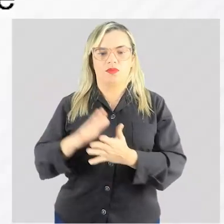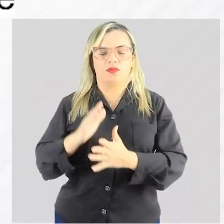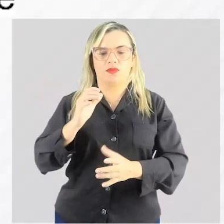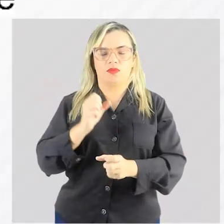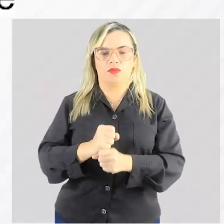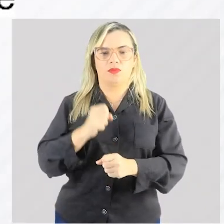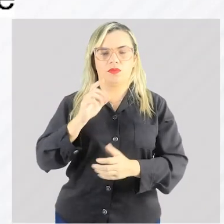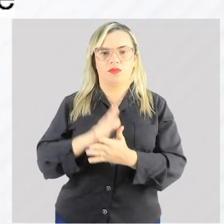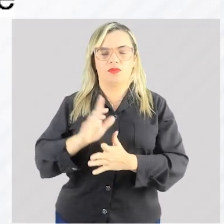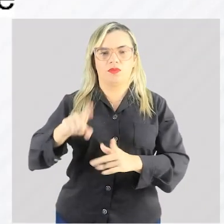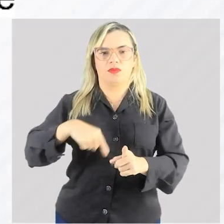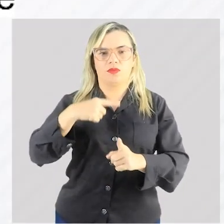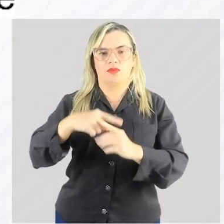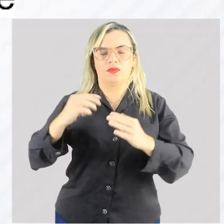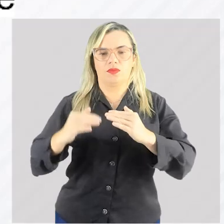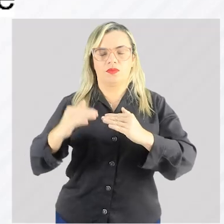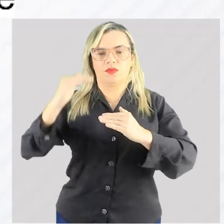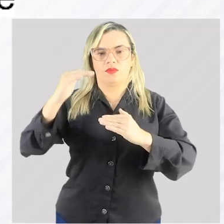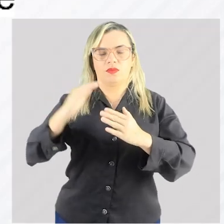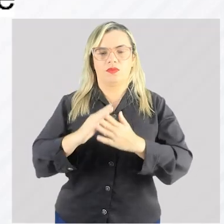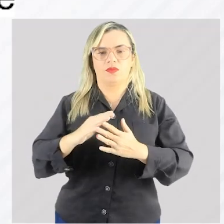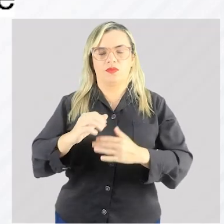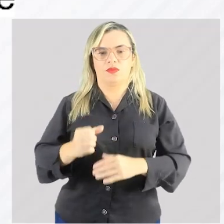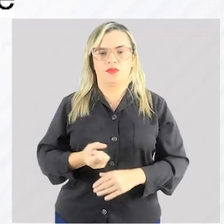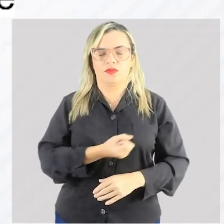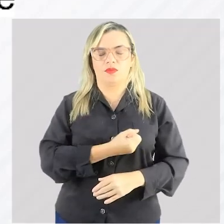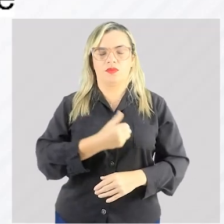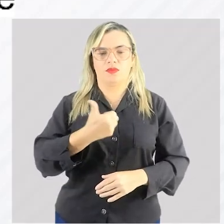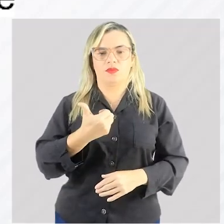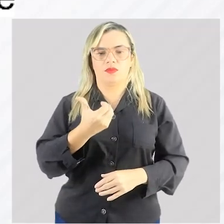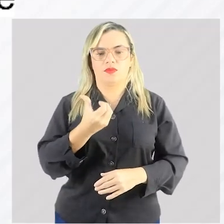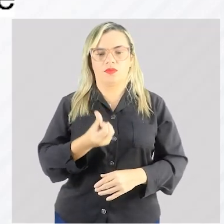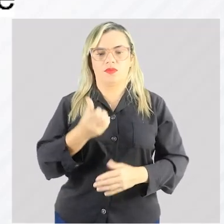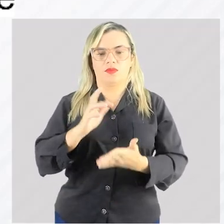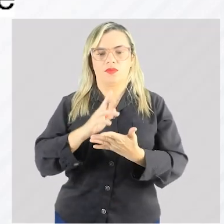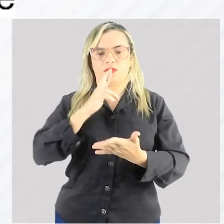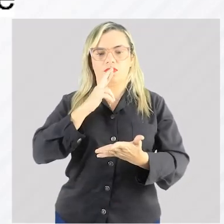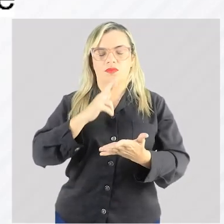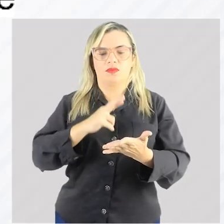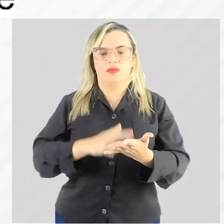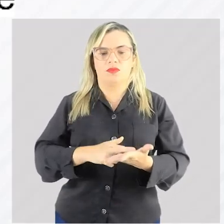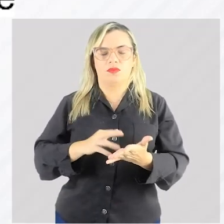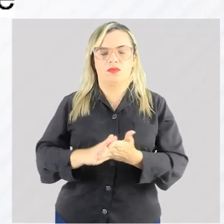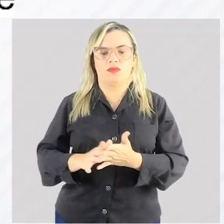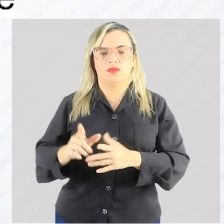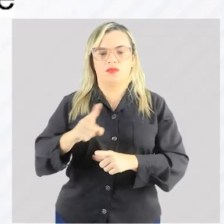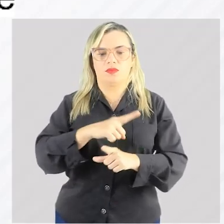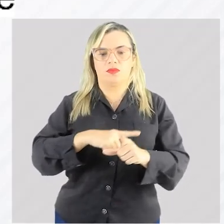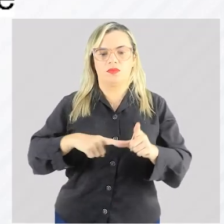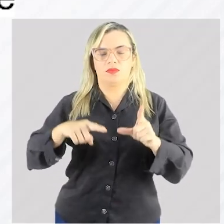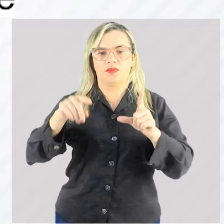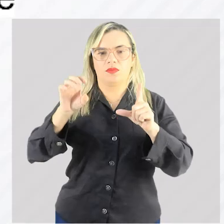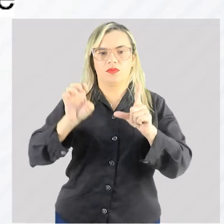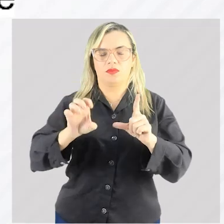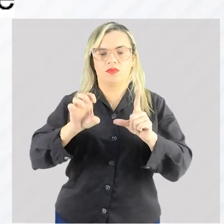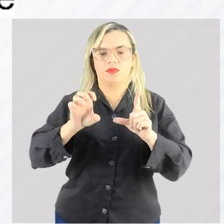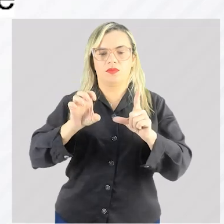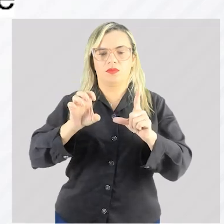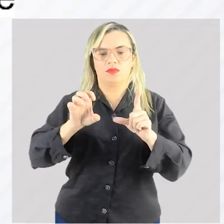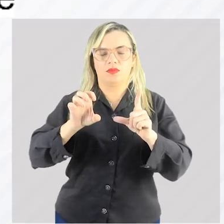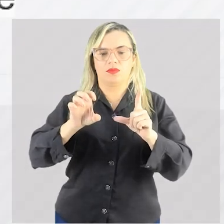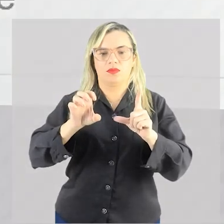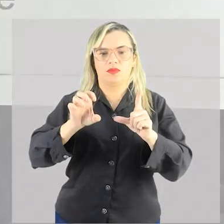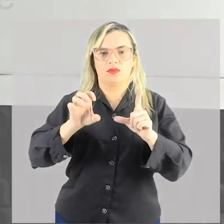somatório de um número maior do que 16 certo então as nossa resposta correta é a letra e